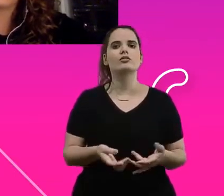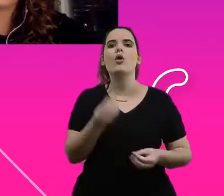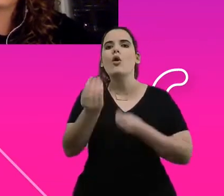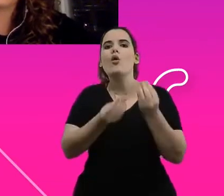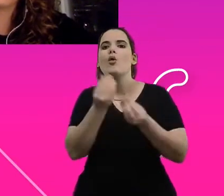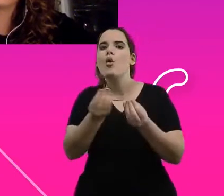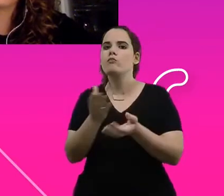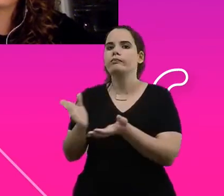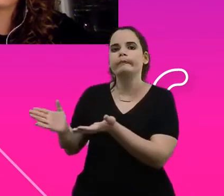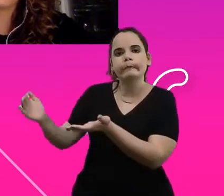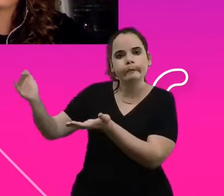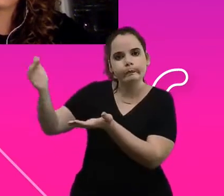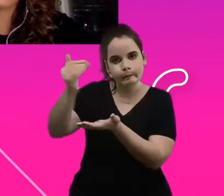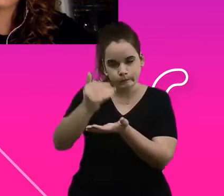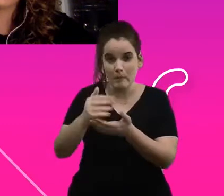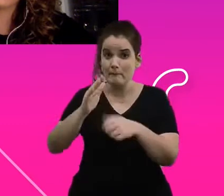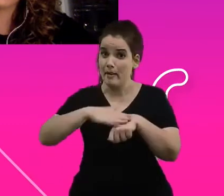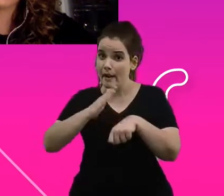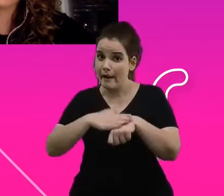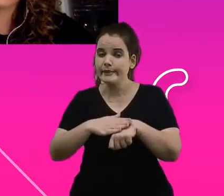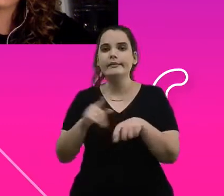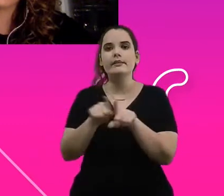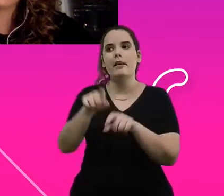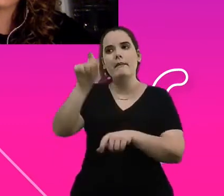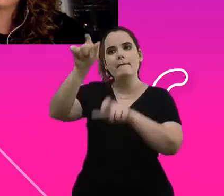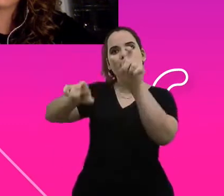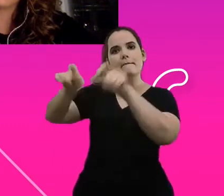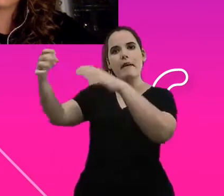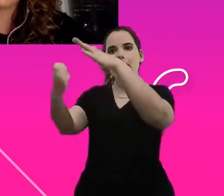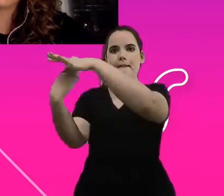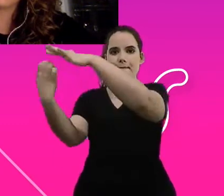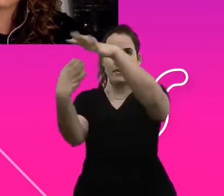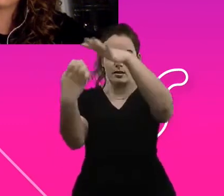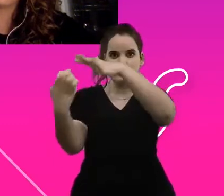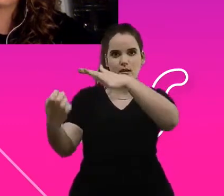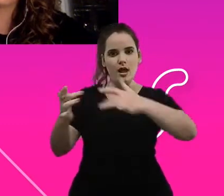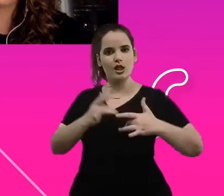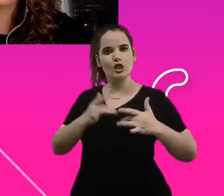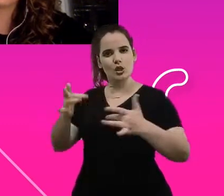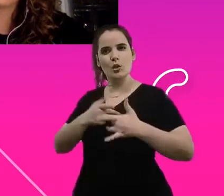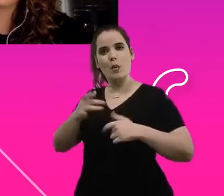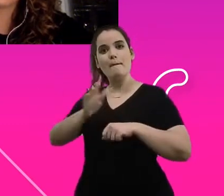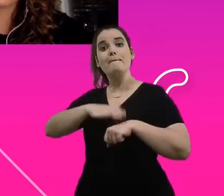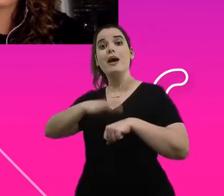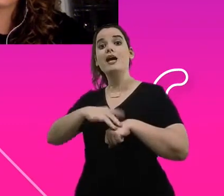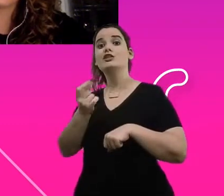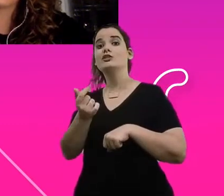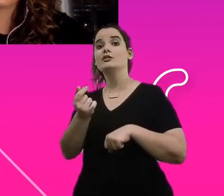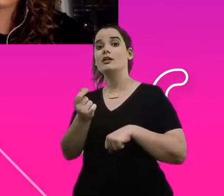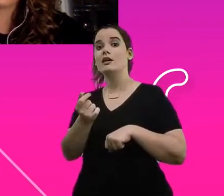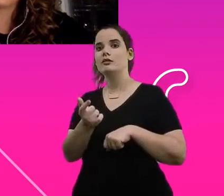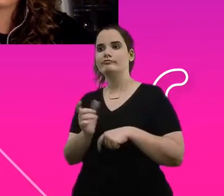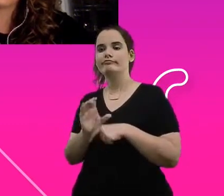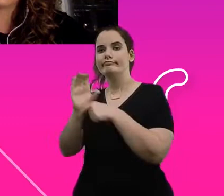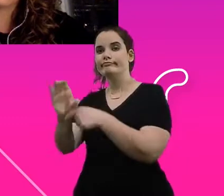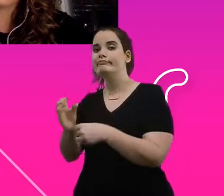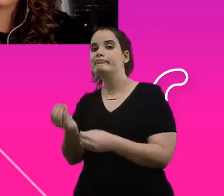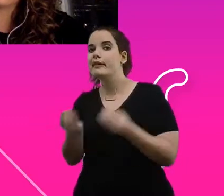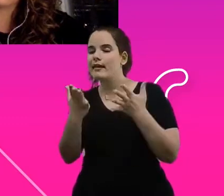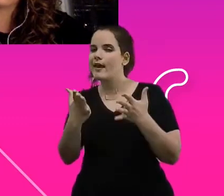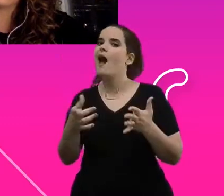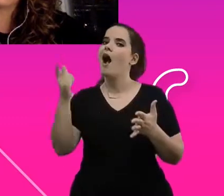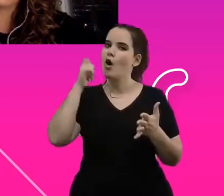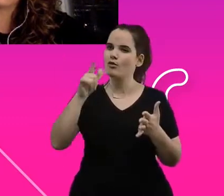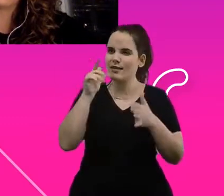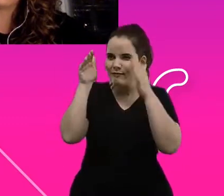que normalmente doavam mais dinheiro para estas causas. Para quê? Para que no ano seguinte eles conseguissem otimizar